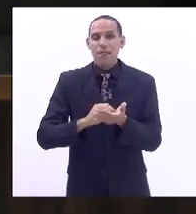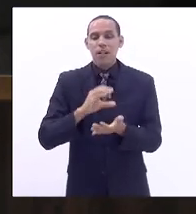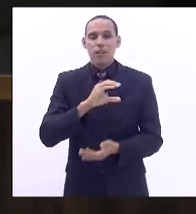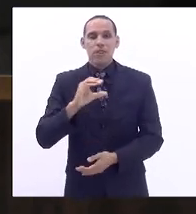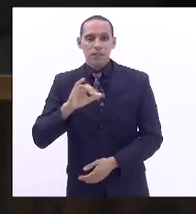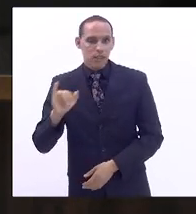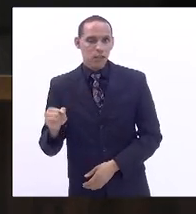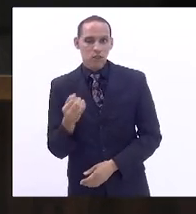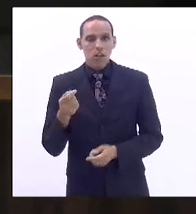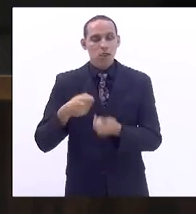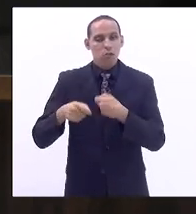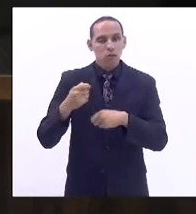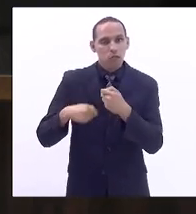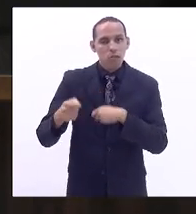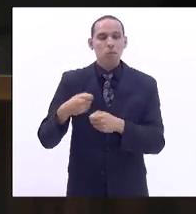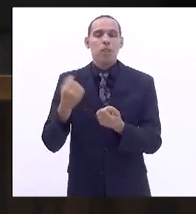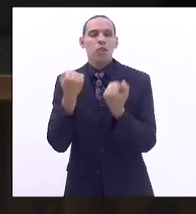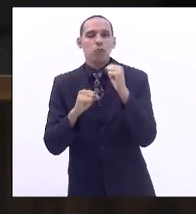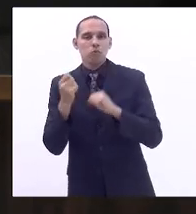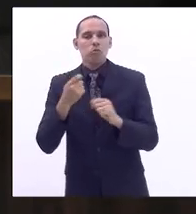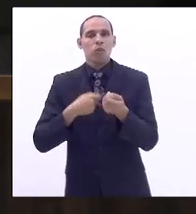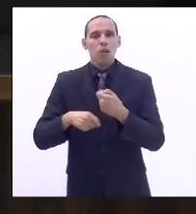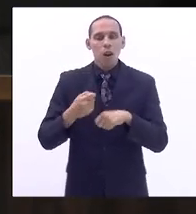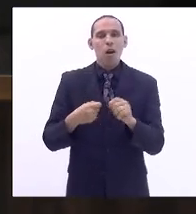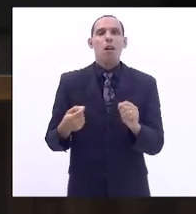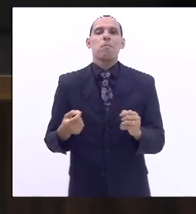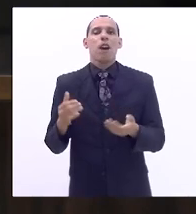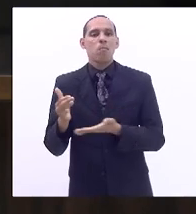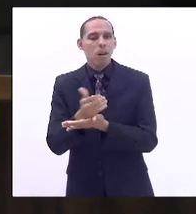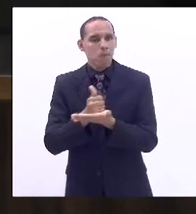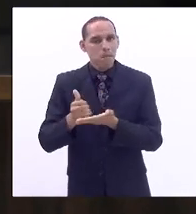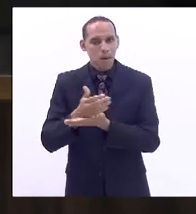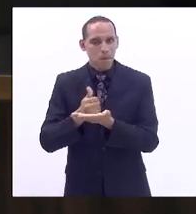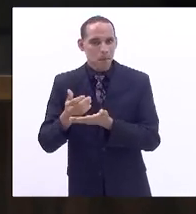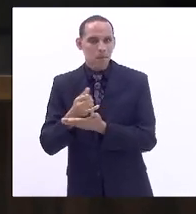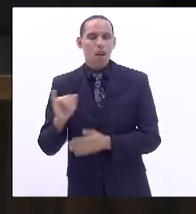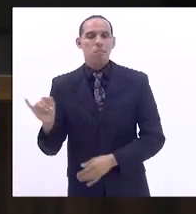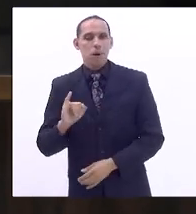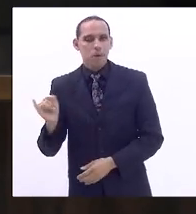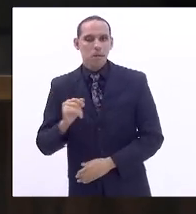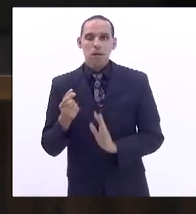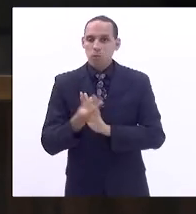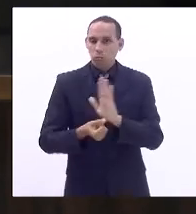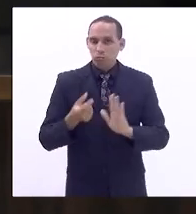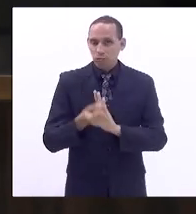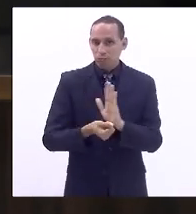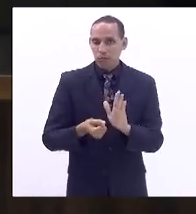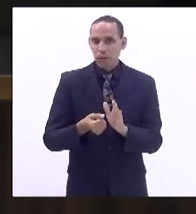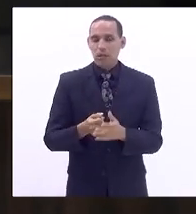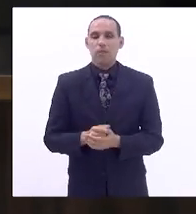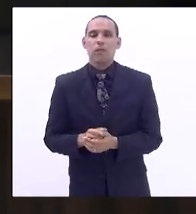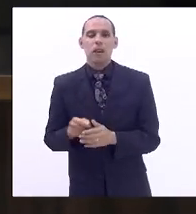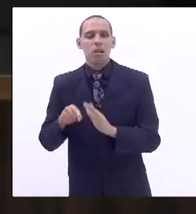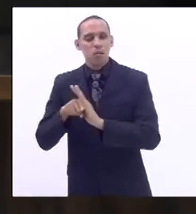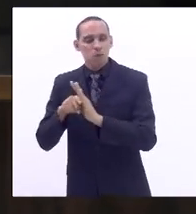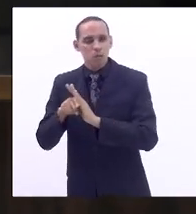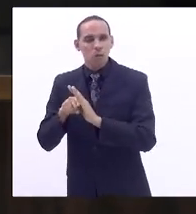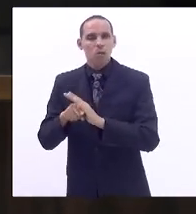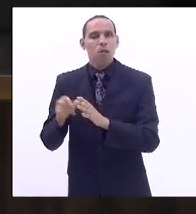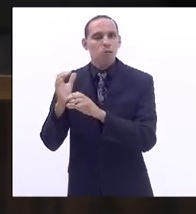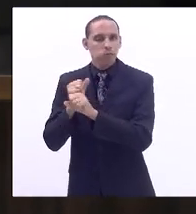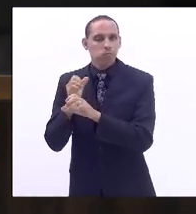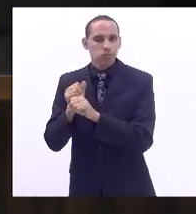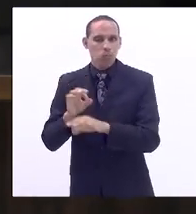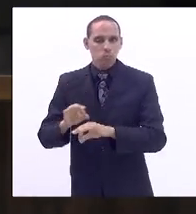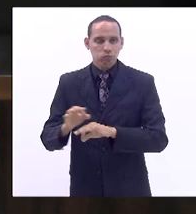Justiça de economia de comércio de tributação controle da arrecadação Estadual fiscalização de tributos estaduais e de orçamento Finanças fiscalização financeira e